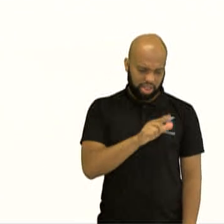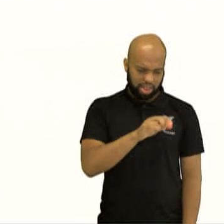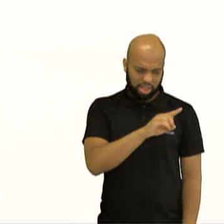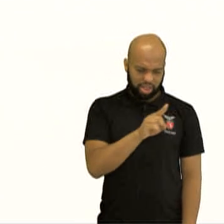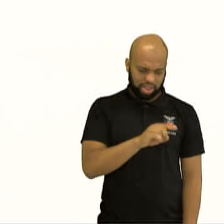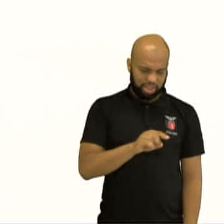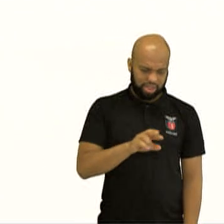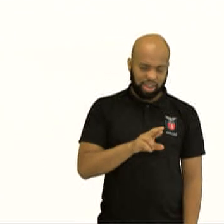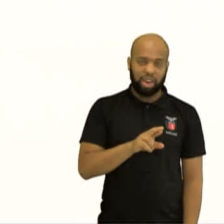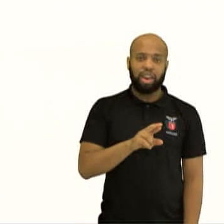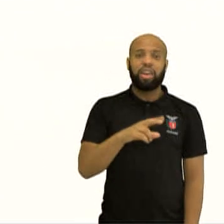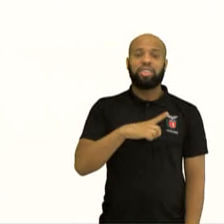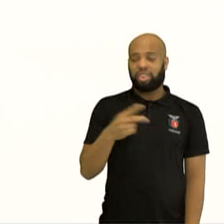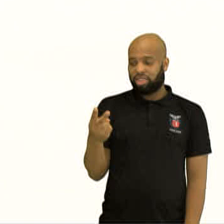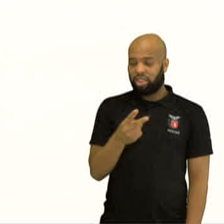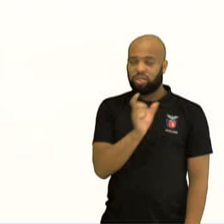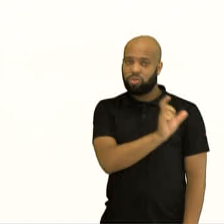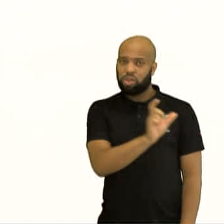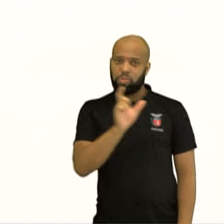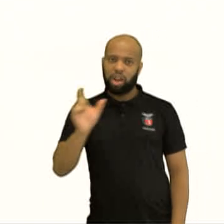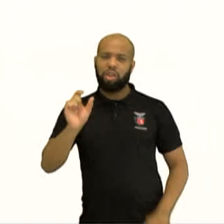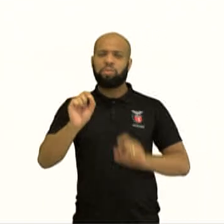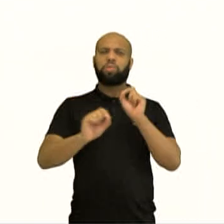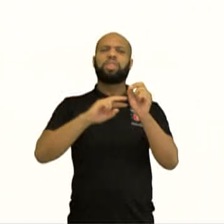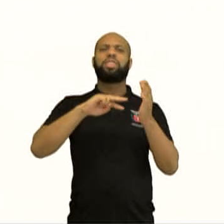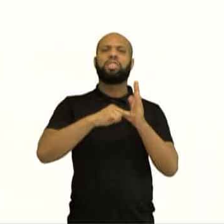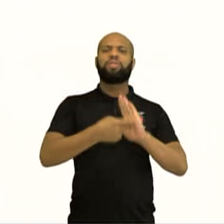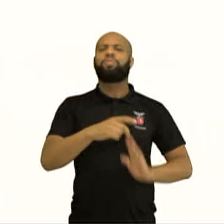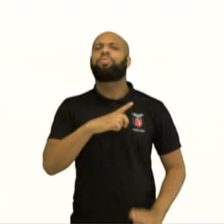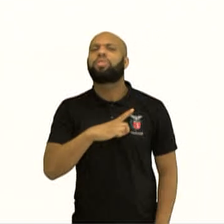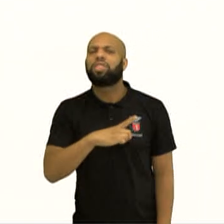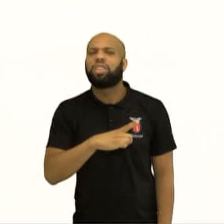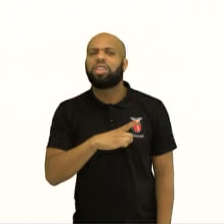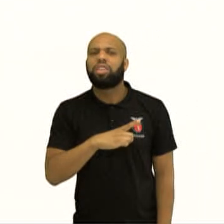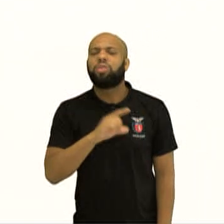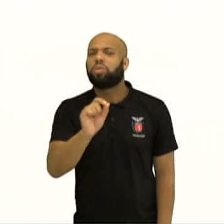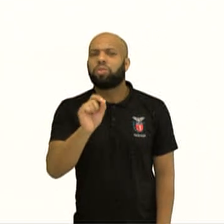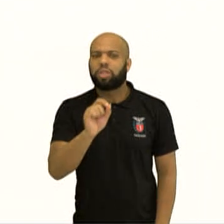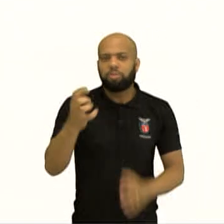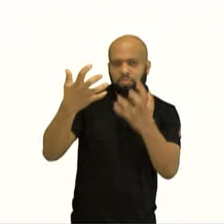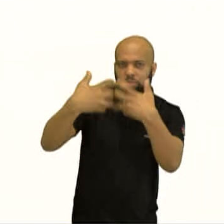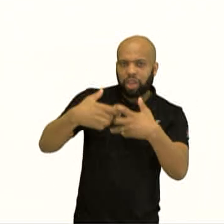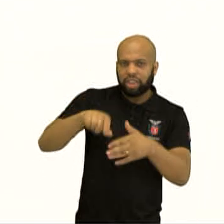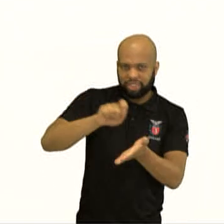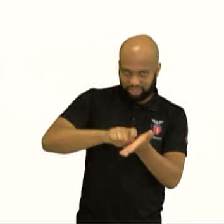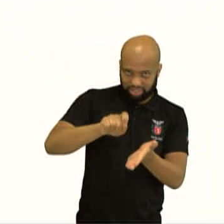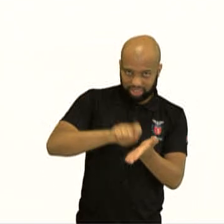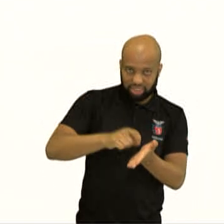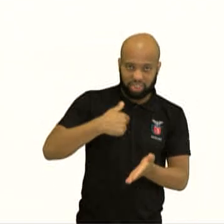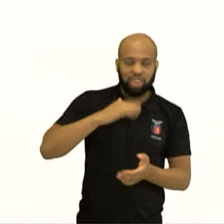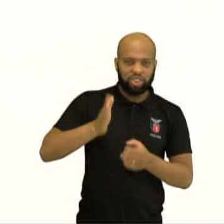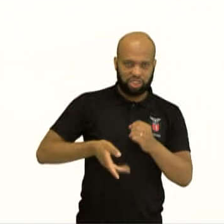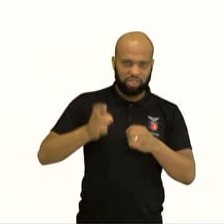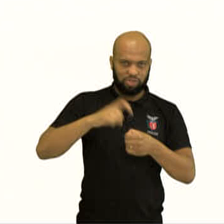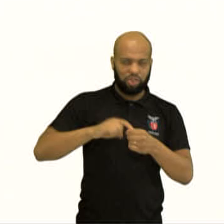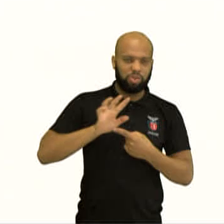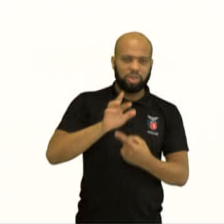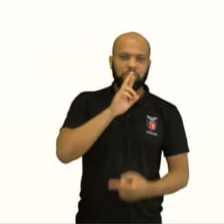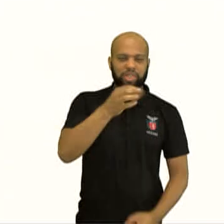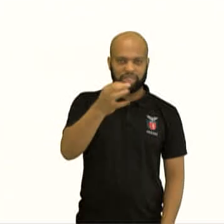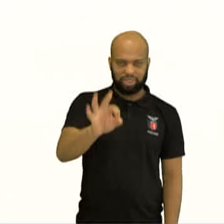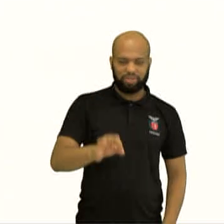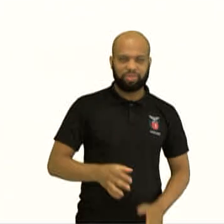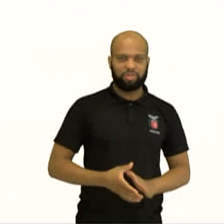palavra maternalizar e senil, o que elas significam? Pensa aí um minutinho, eu volto daqui a